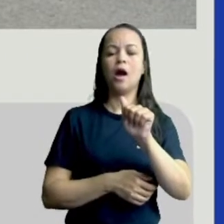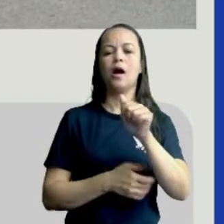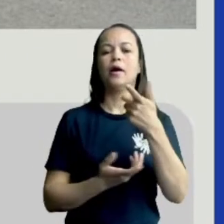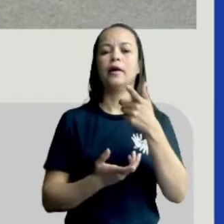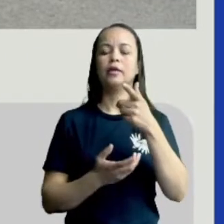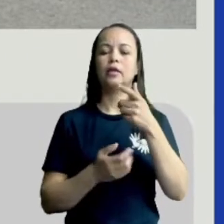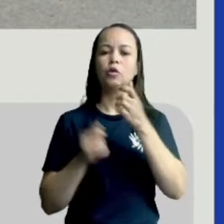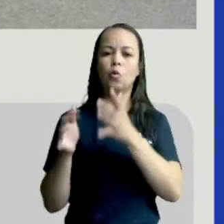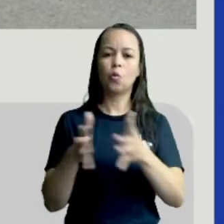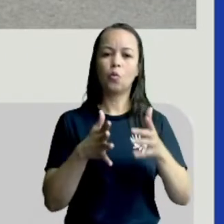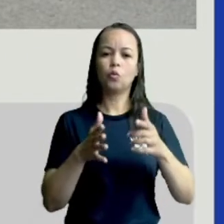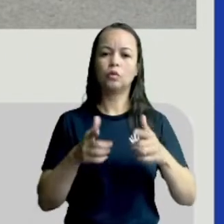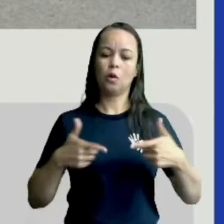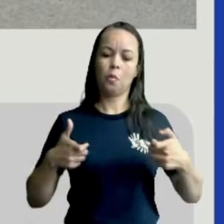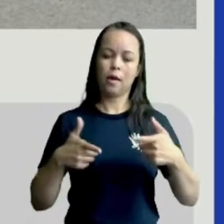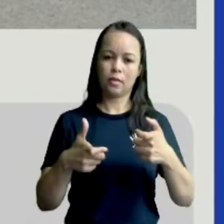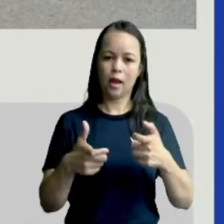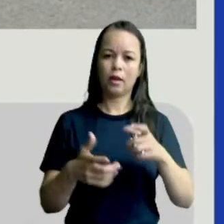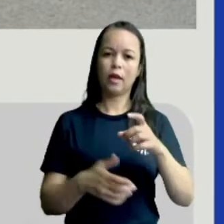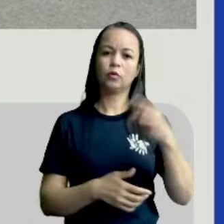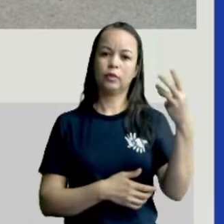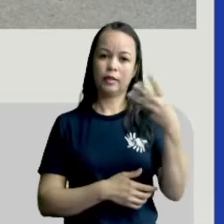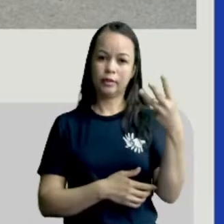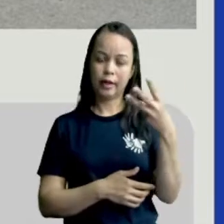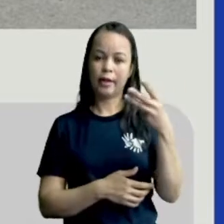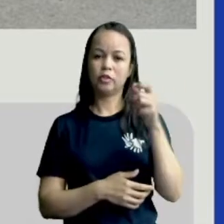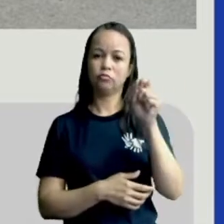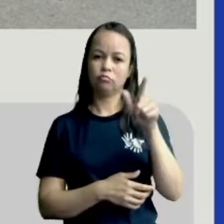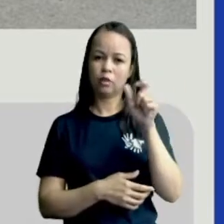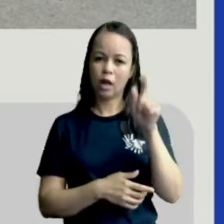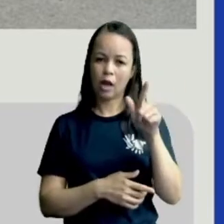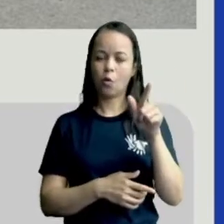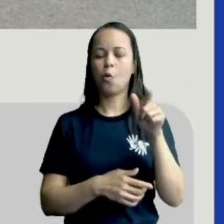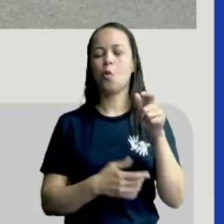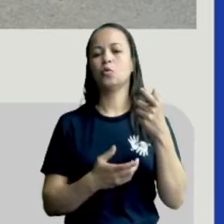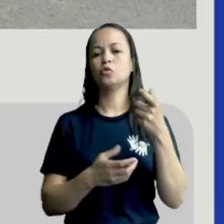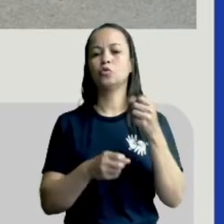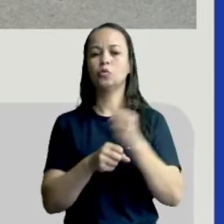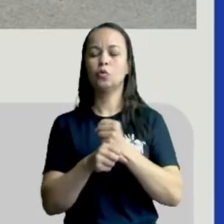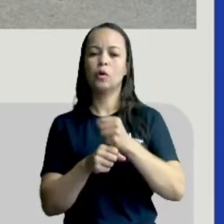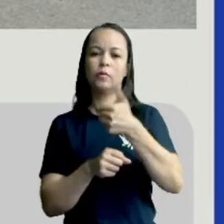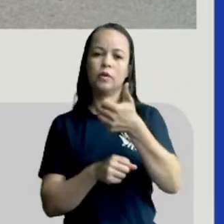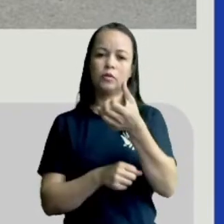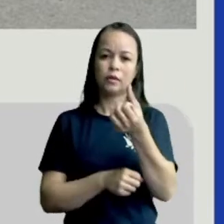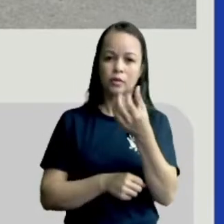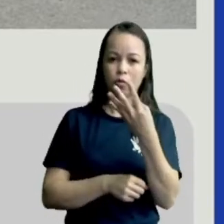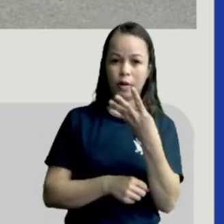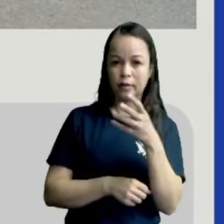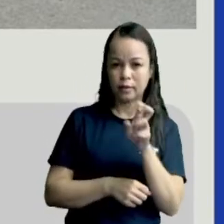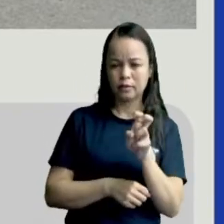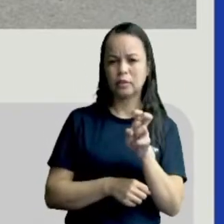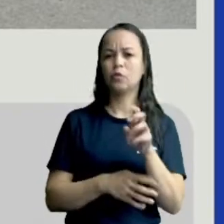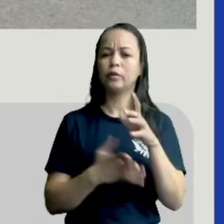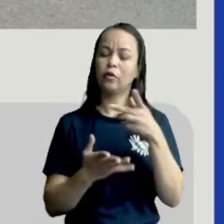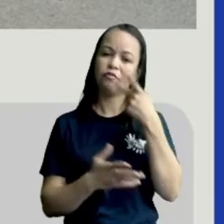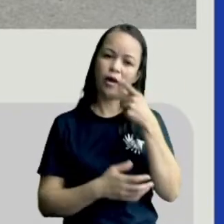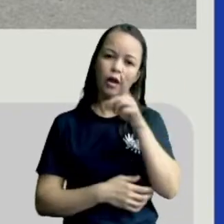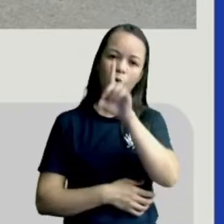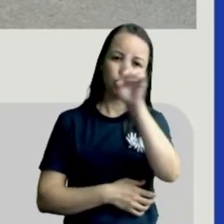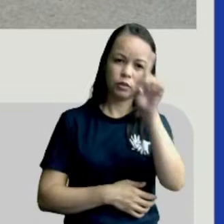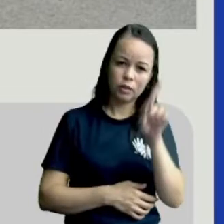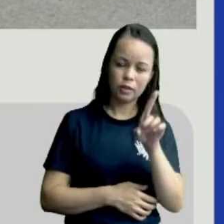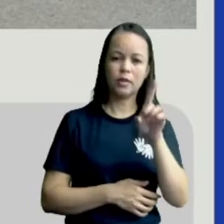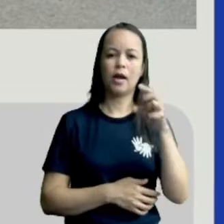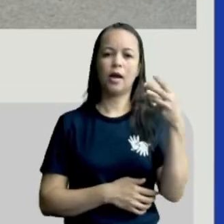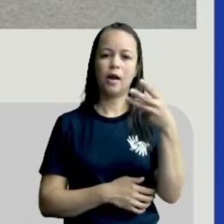batalha, né? Dia 3 de agosto de 1645. Então, ele fala o dia, ele fala o mês, ele fala o ano que ocorreu, tá? E a gente vai